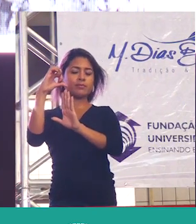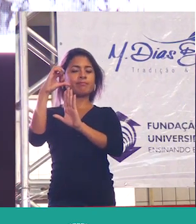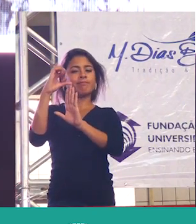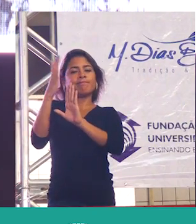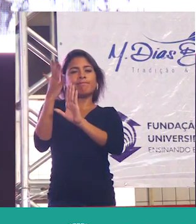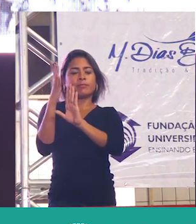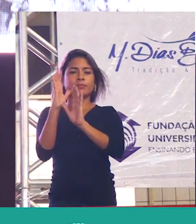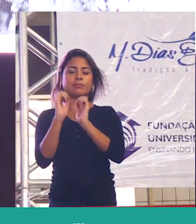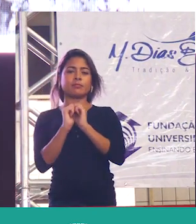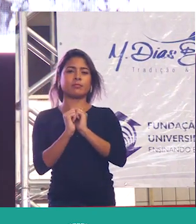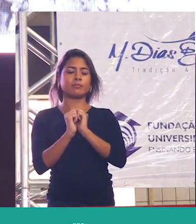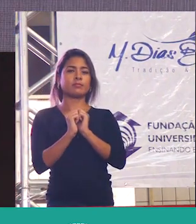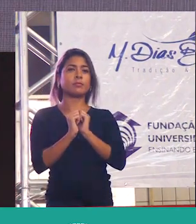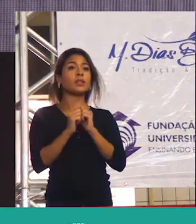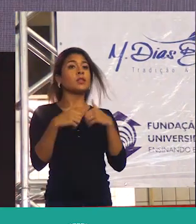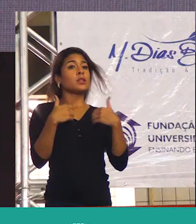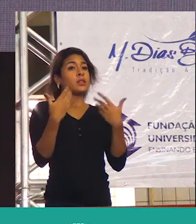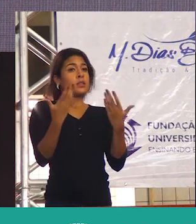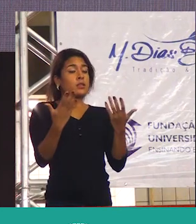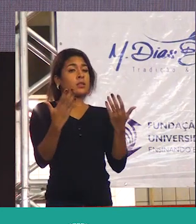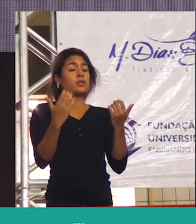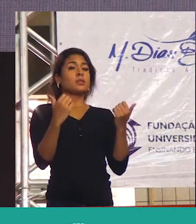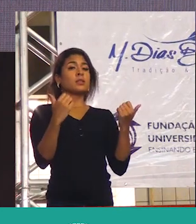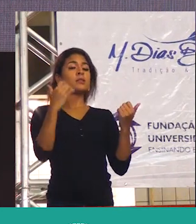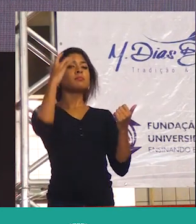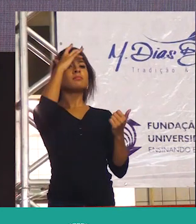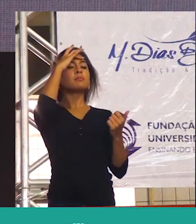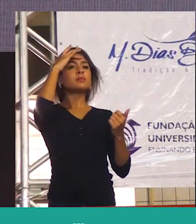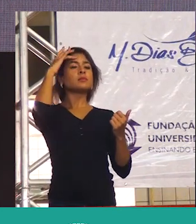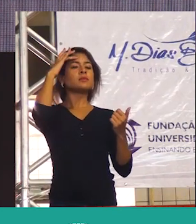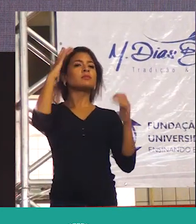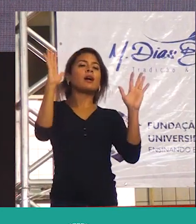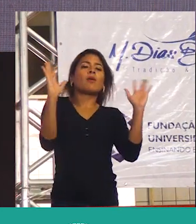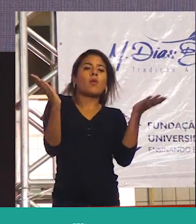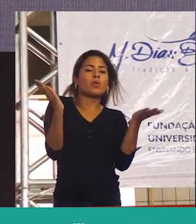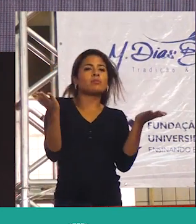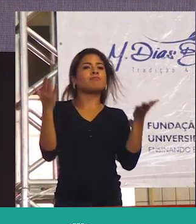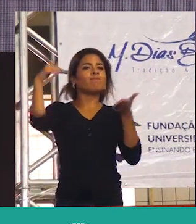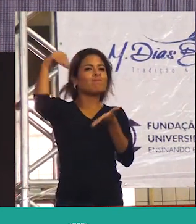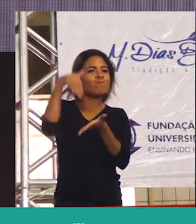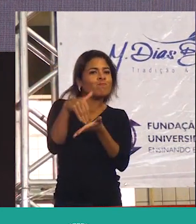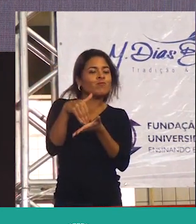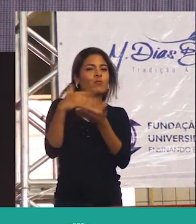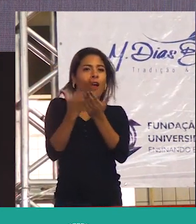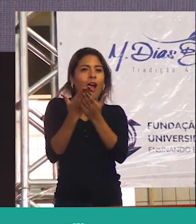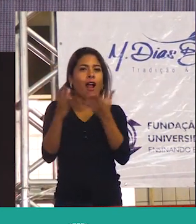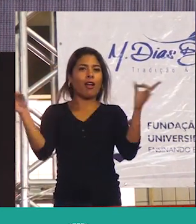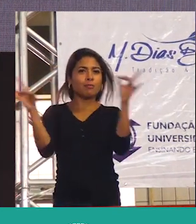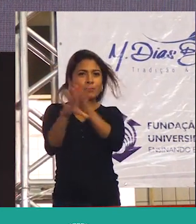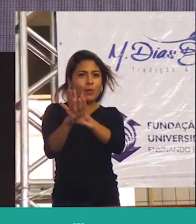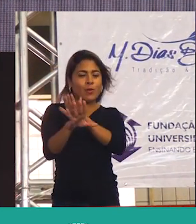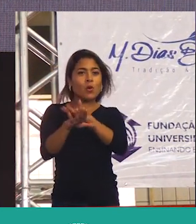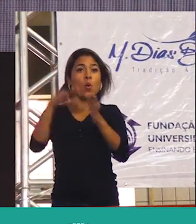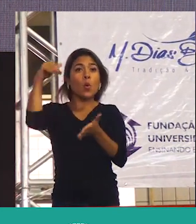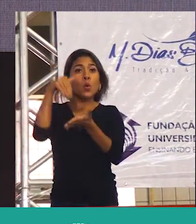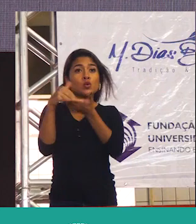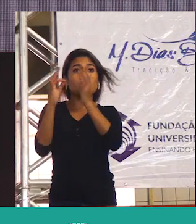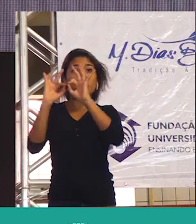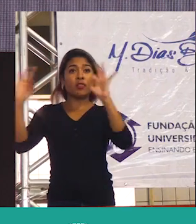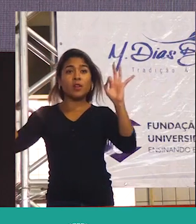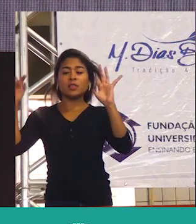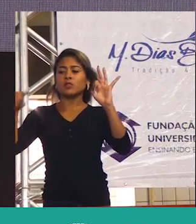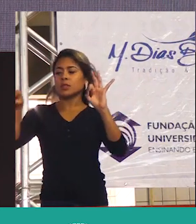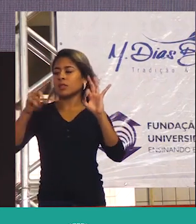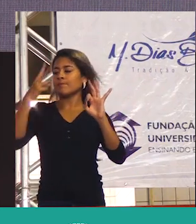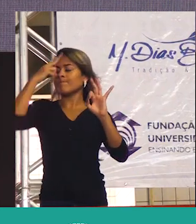assunto. E pessoal, despeço-me de vocês com o pensamento de ninguém mais, ninguém menos que